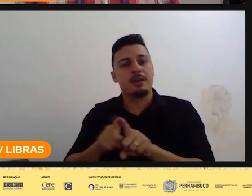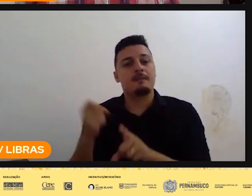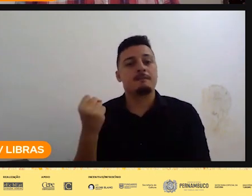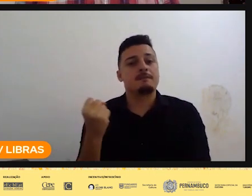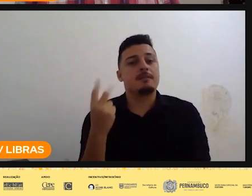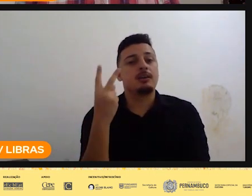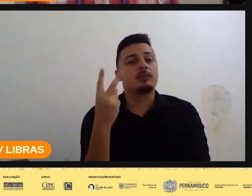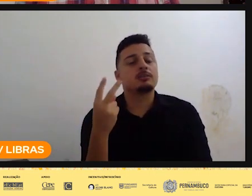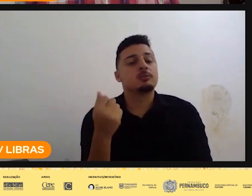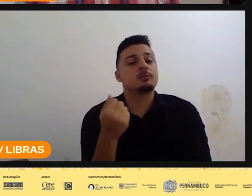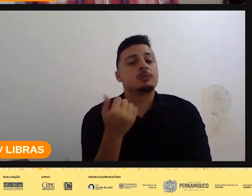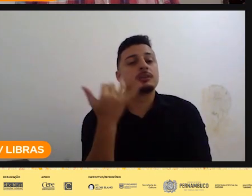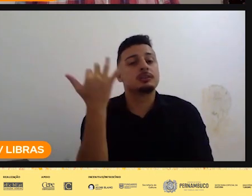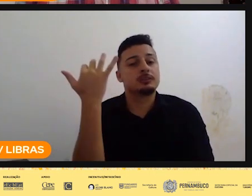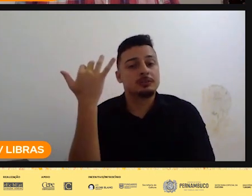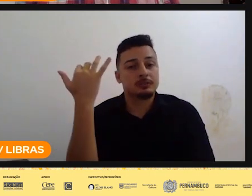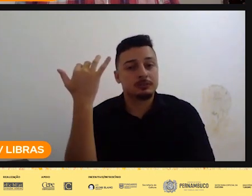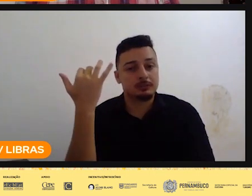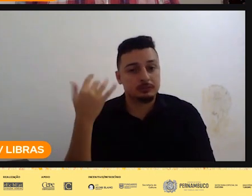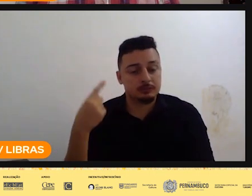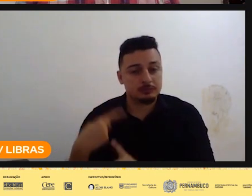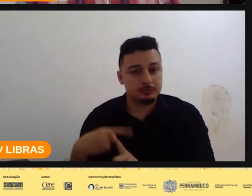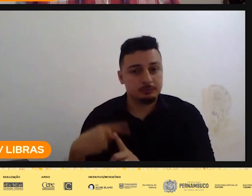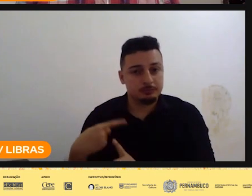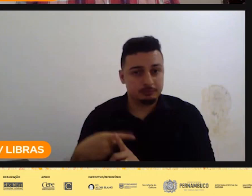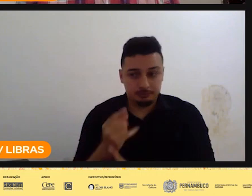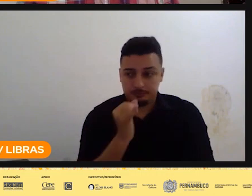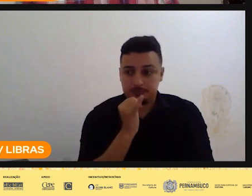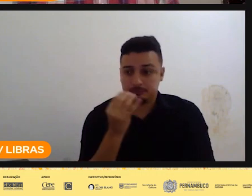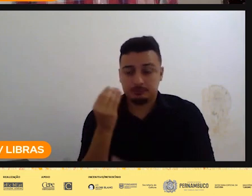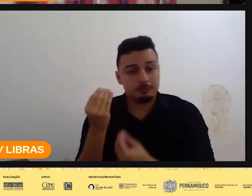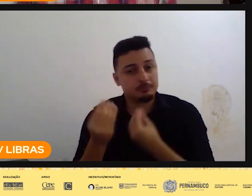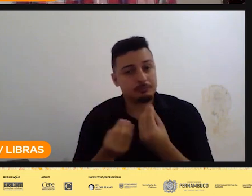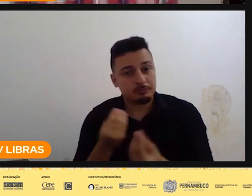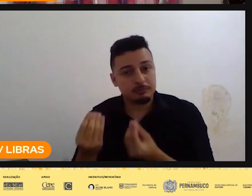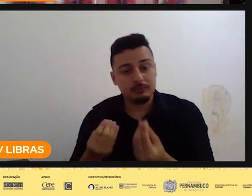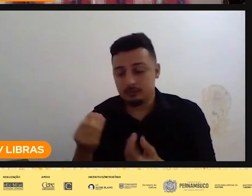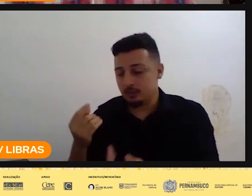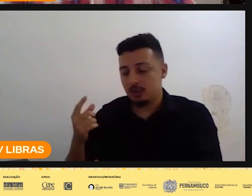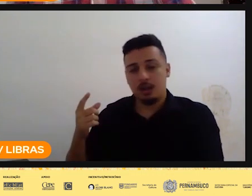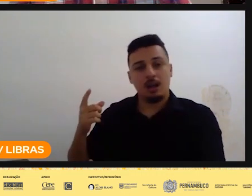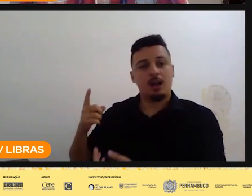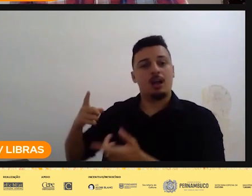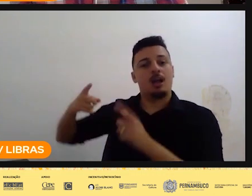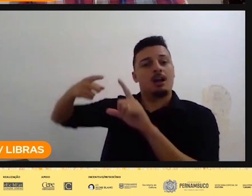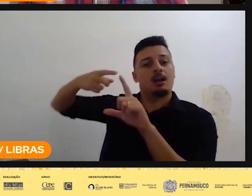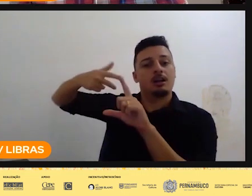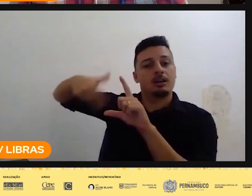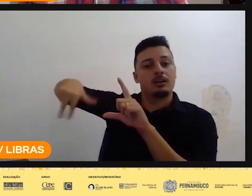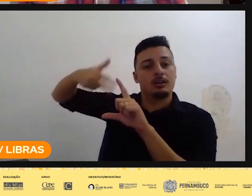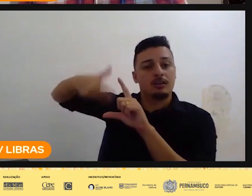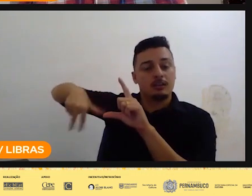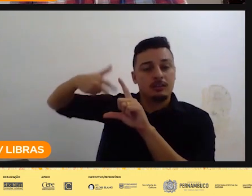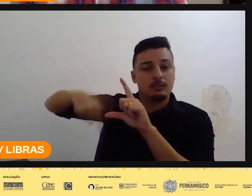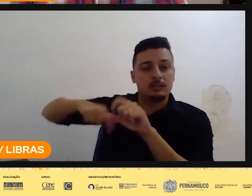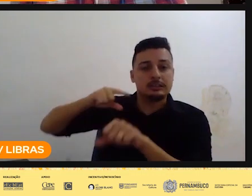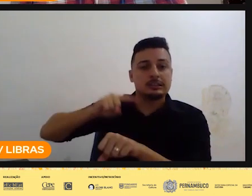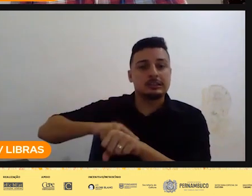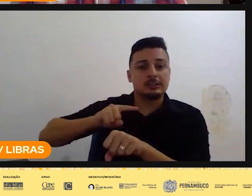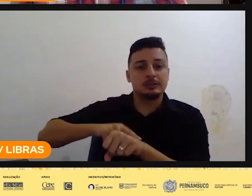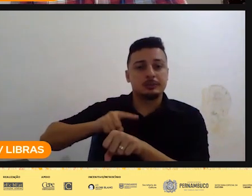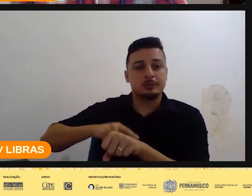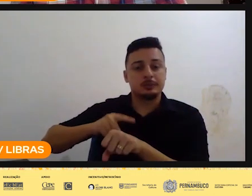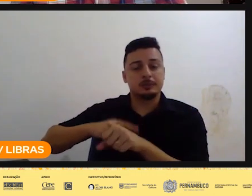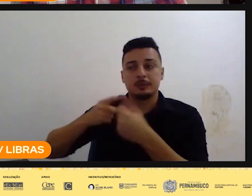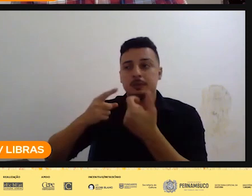falou do BO do Mink, é isso, assim, né? Um filme de animação, ou o próprio exemplo que ele deu do tempo de produção que o Full